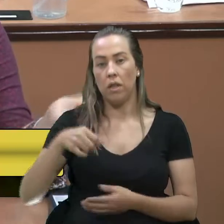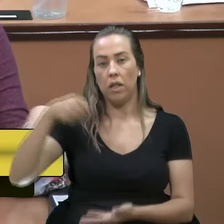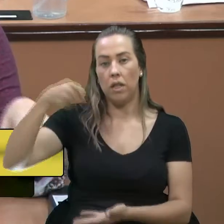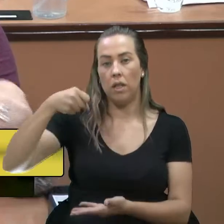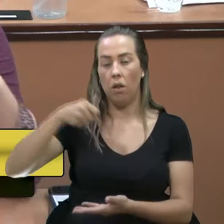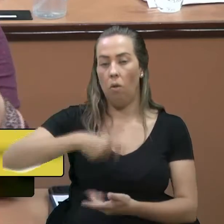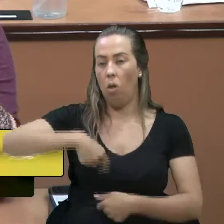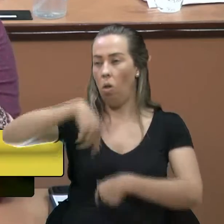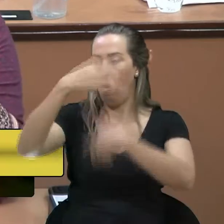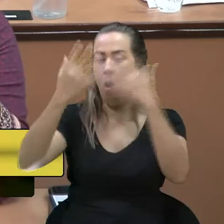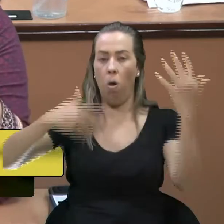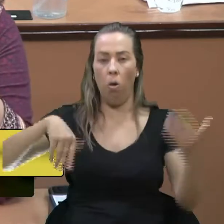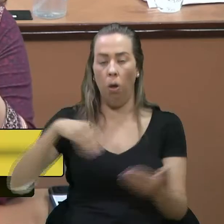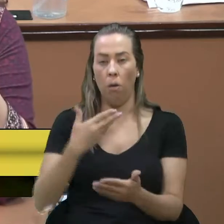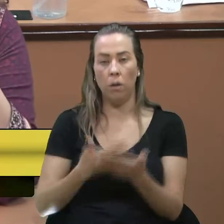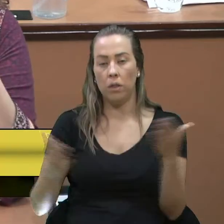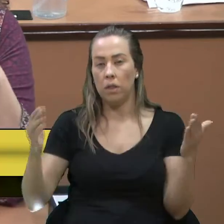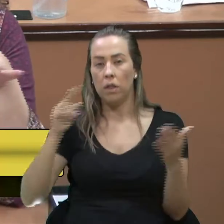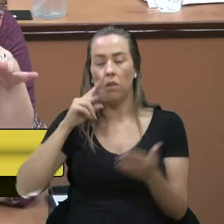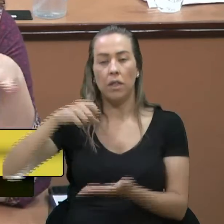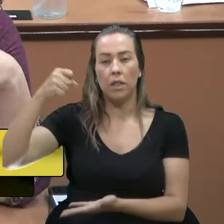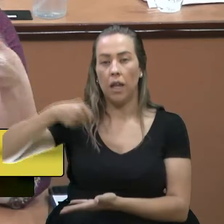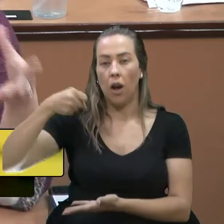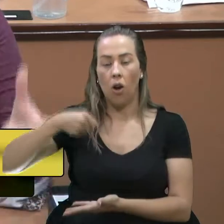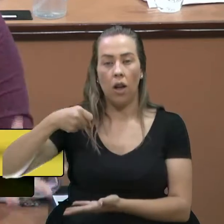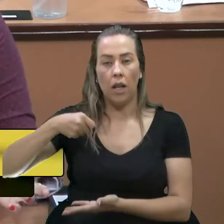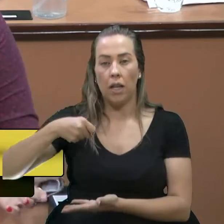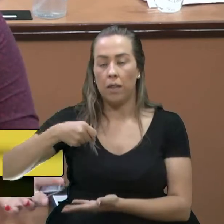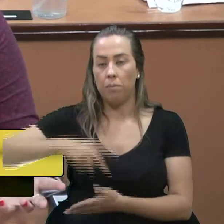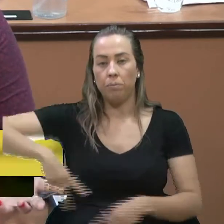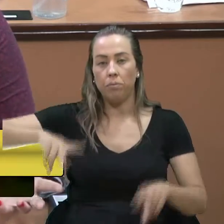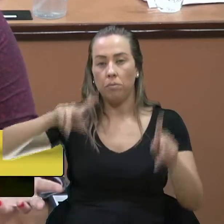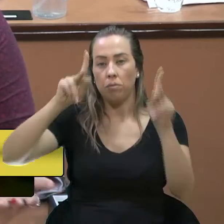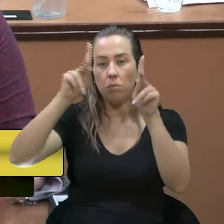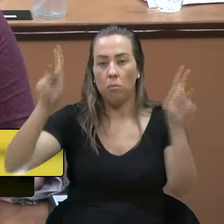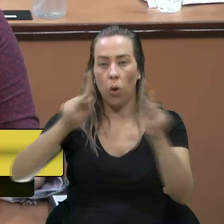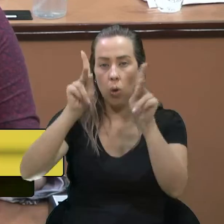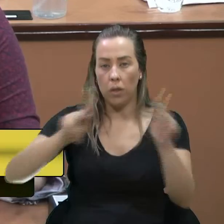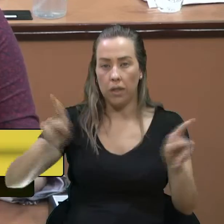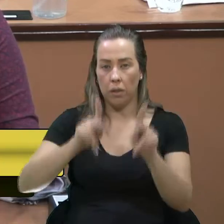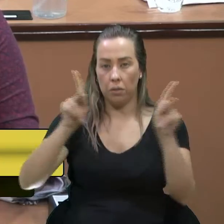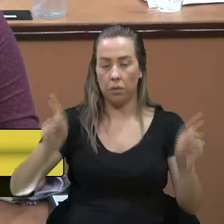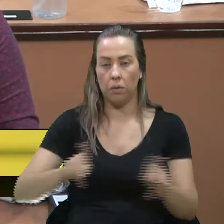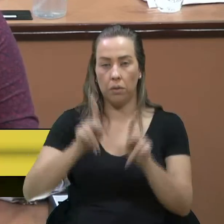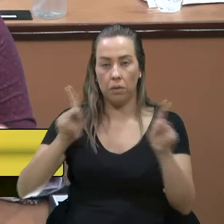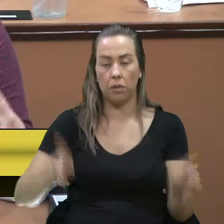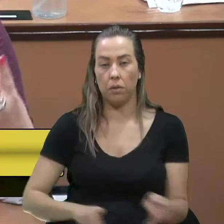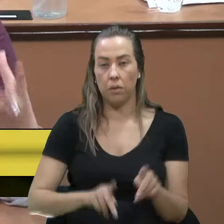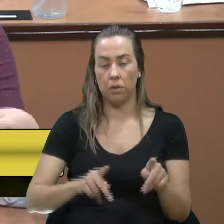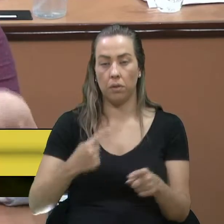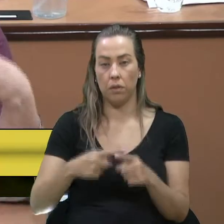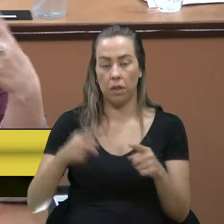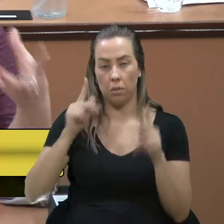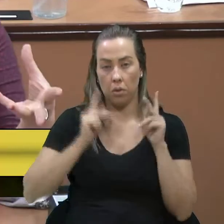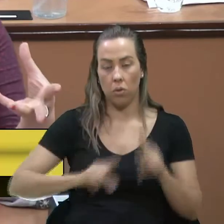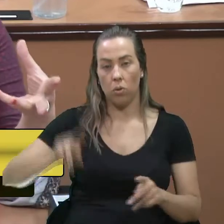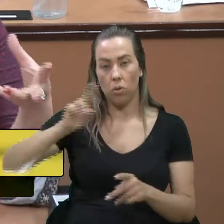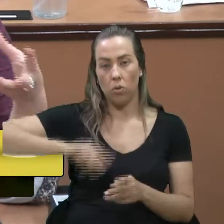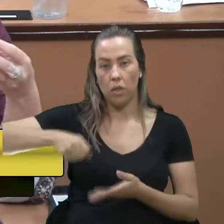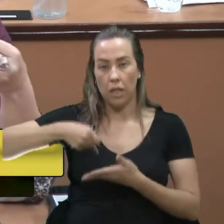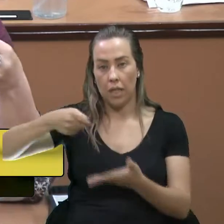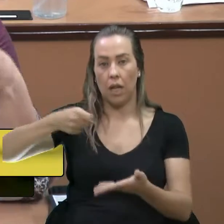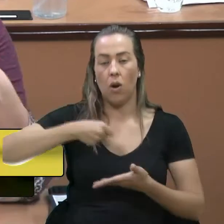plástica voando, eu nunca vi as sacolinhas poluindo o meio ambiente, porque lá as pessoas, de fato, utilizam, levam